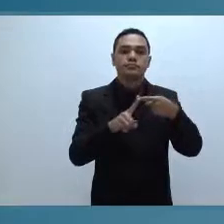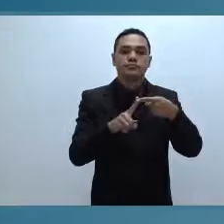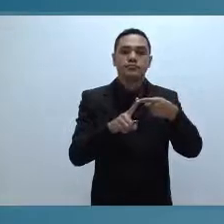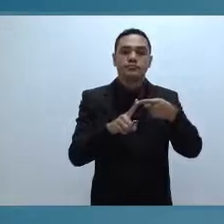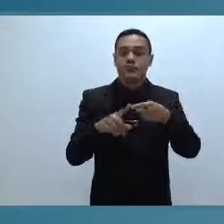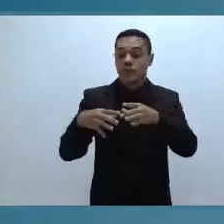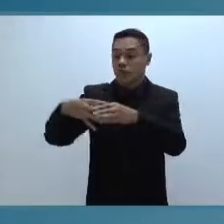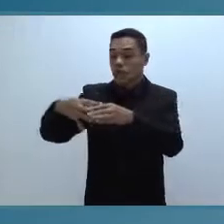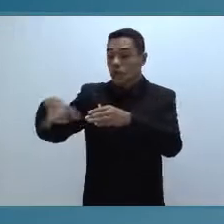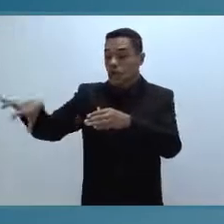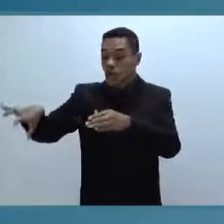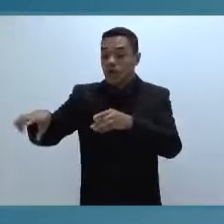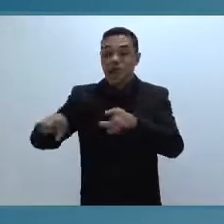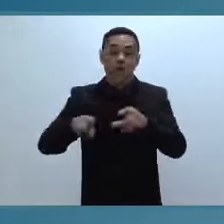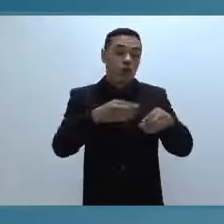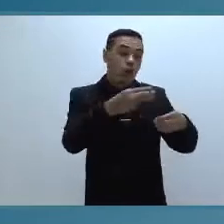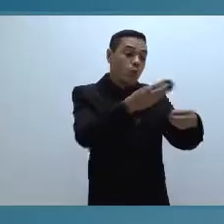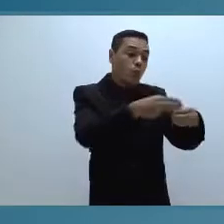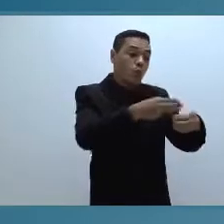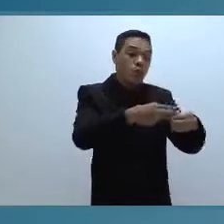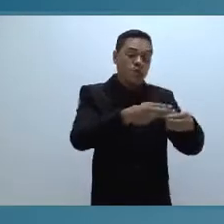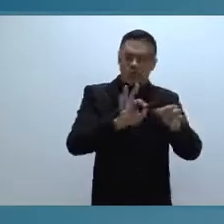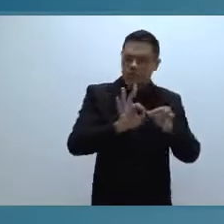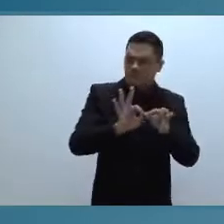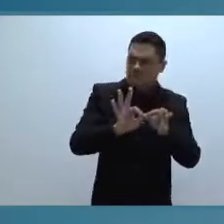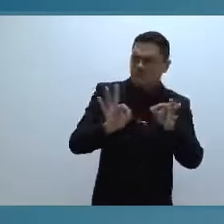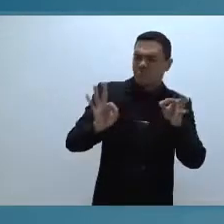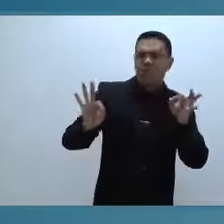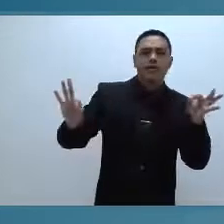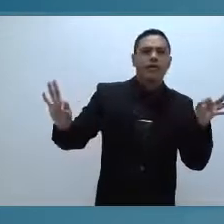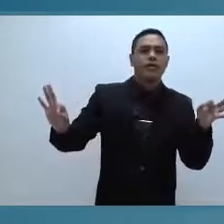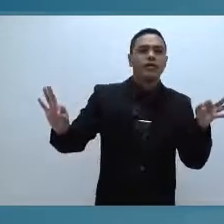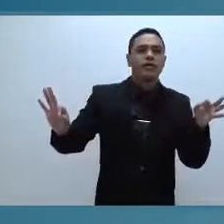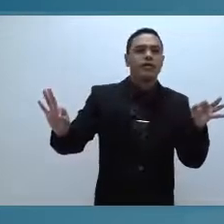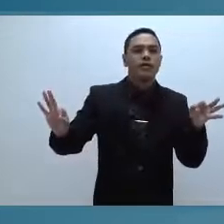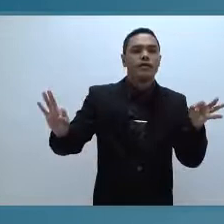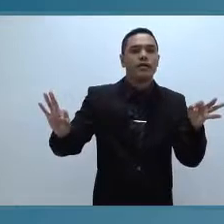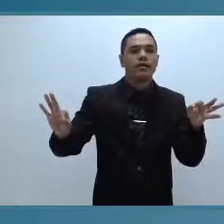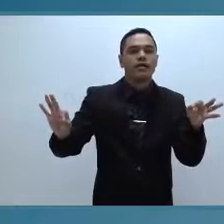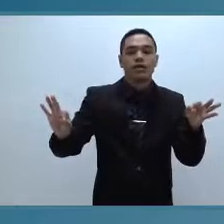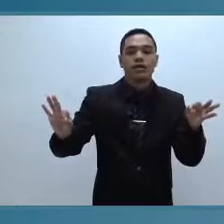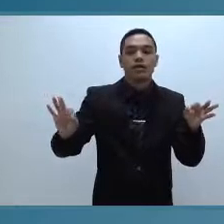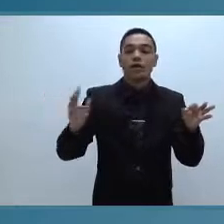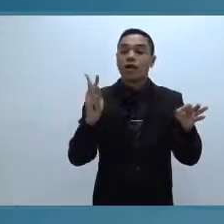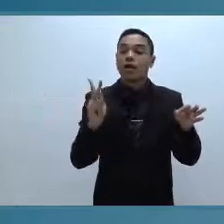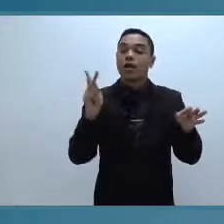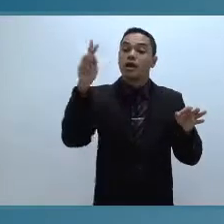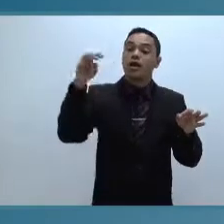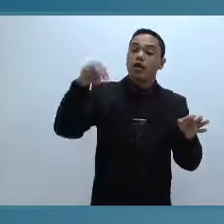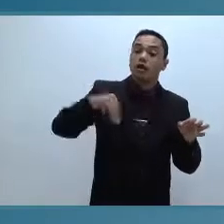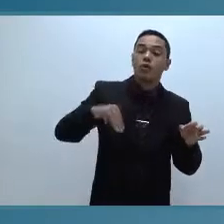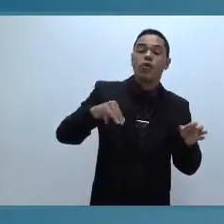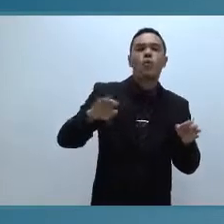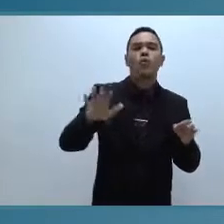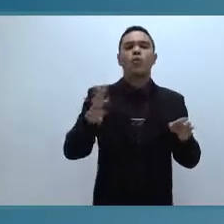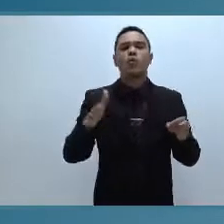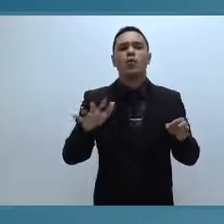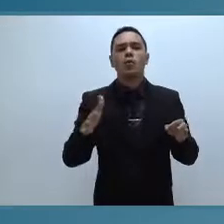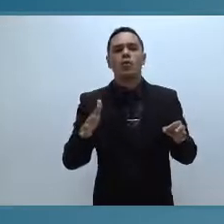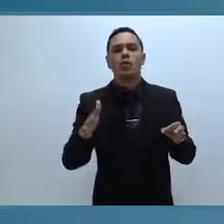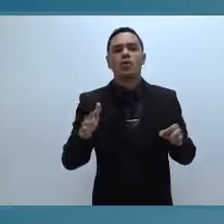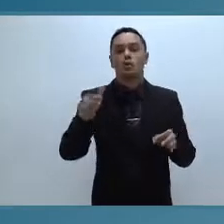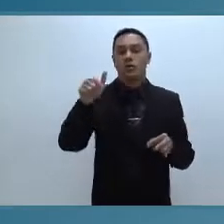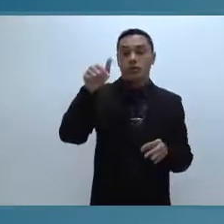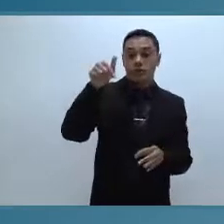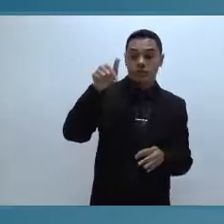e o município onde o magistrado pretende residir não exceda 70 quilômetros, considerada a